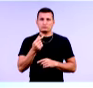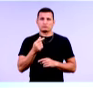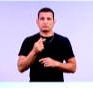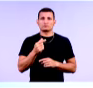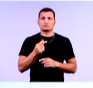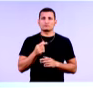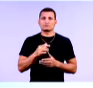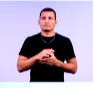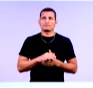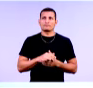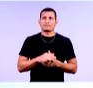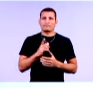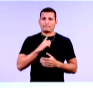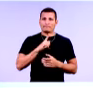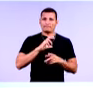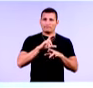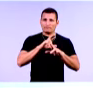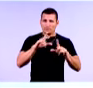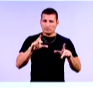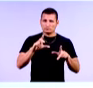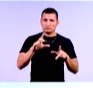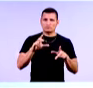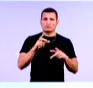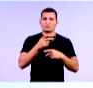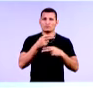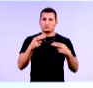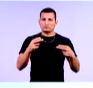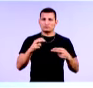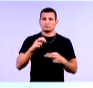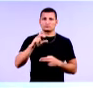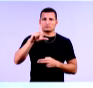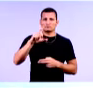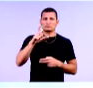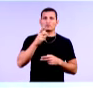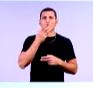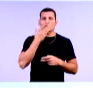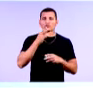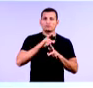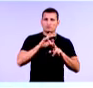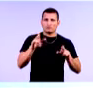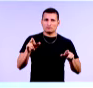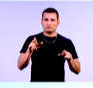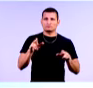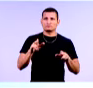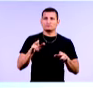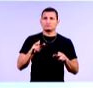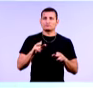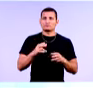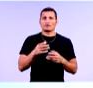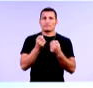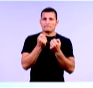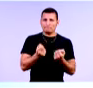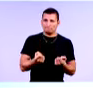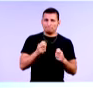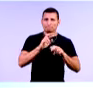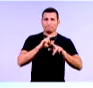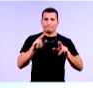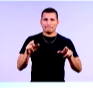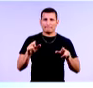acontece? Eu vou ter vários objetos similares de tamanhos diferentes, cores diferentes e pesos diferentes,